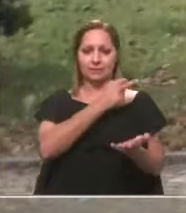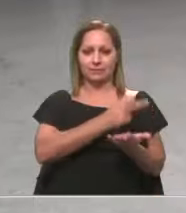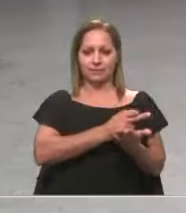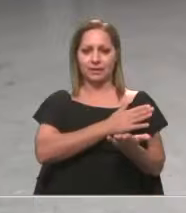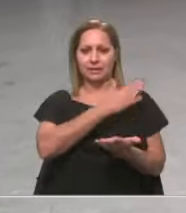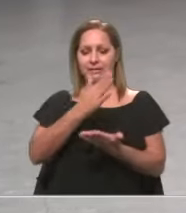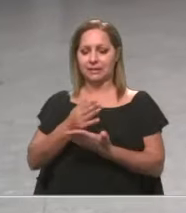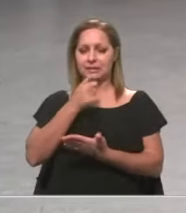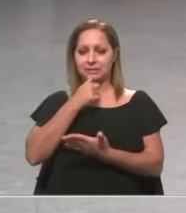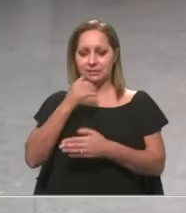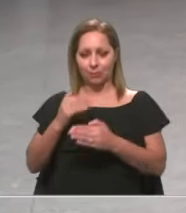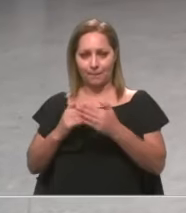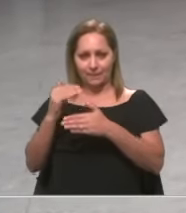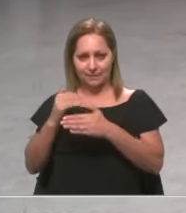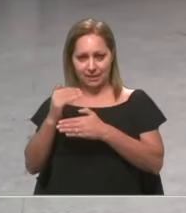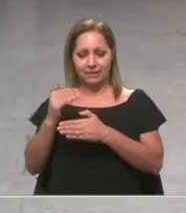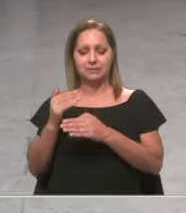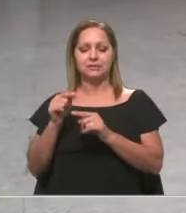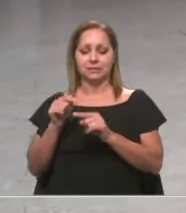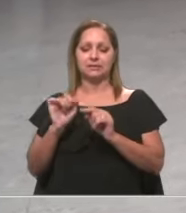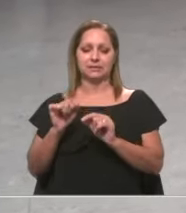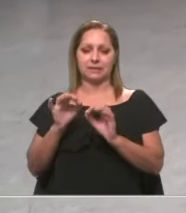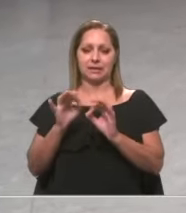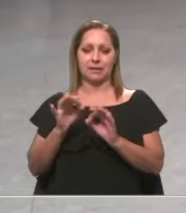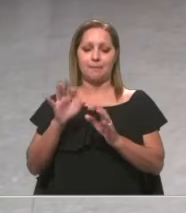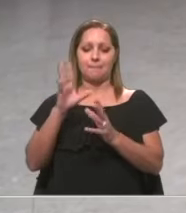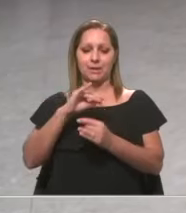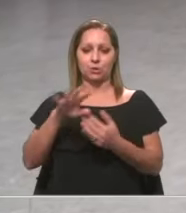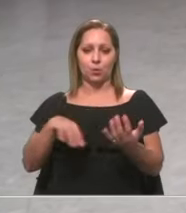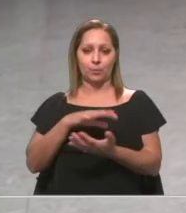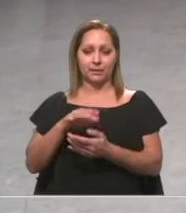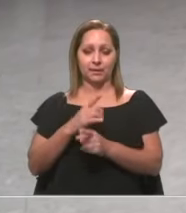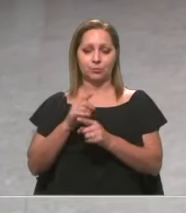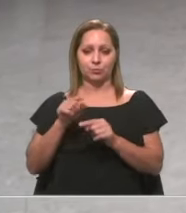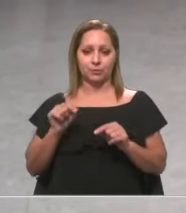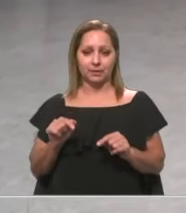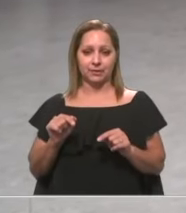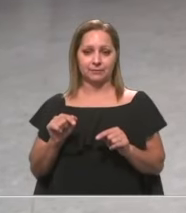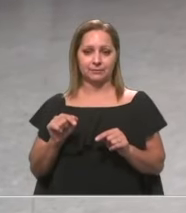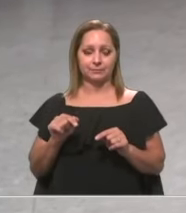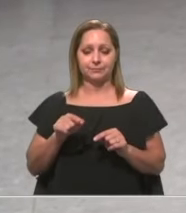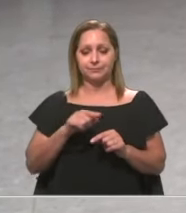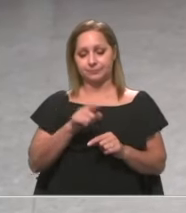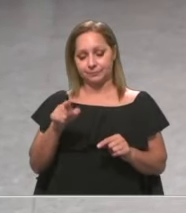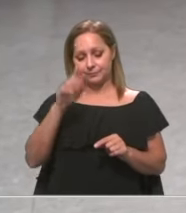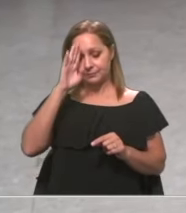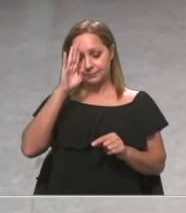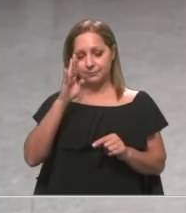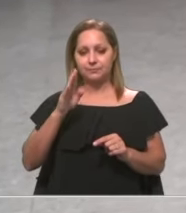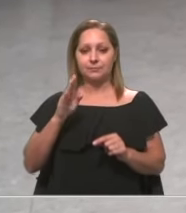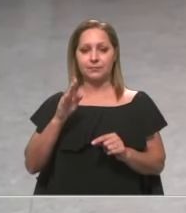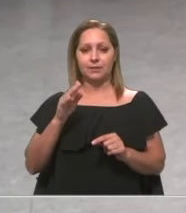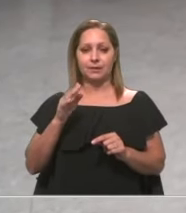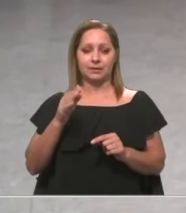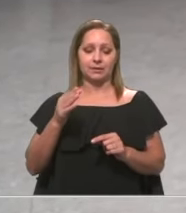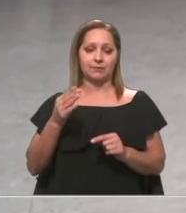trânsito em julgado? Correto, essa é a questão mais complicada, porque o Ruben vive, como vocês sabem, do trabalho que